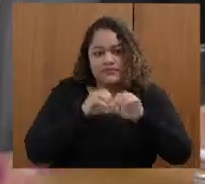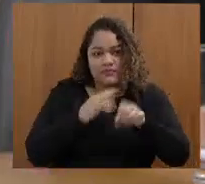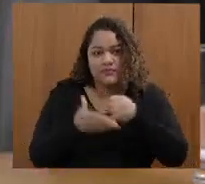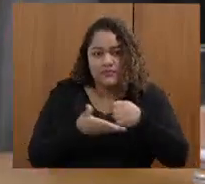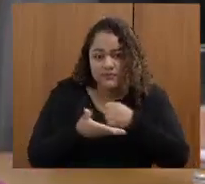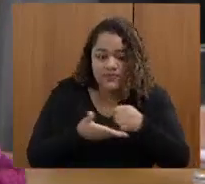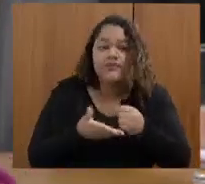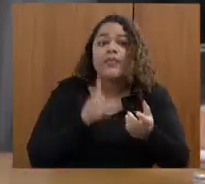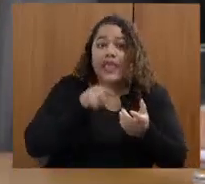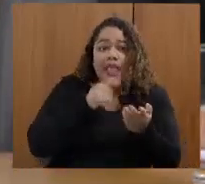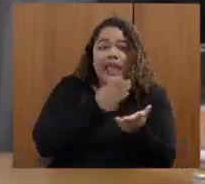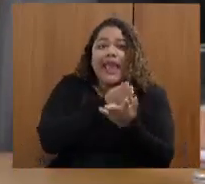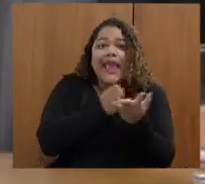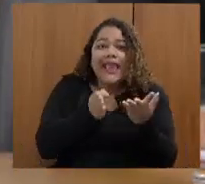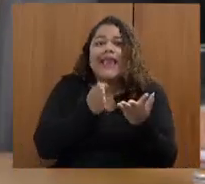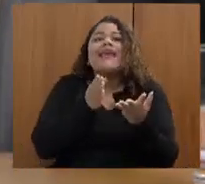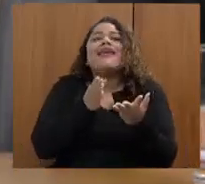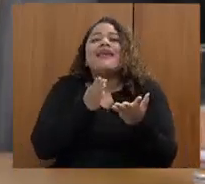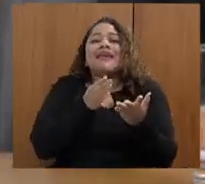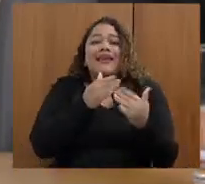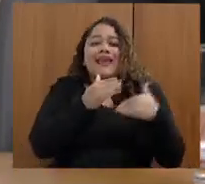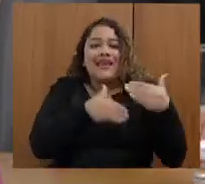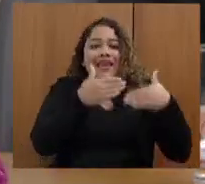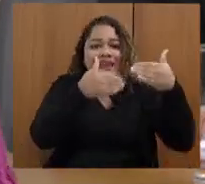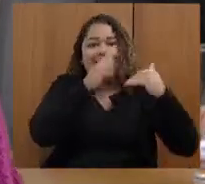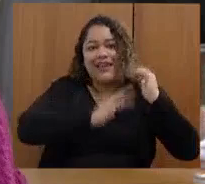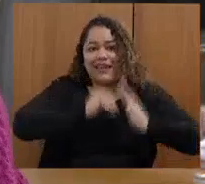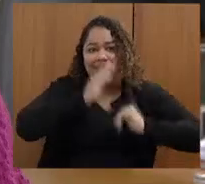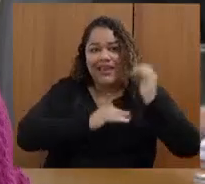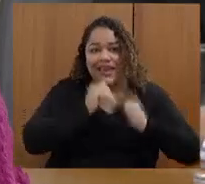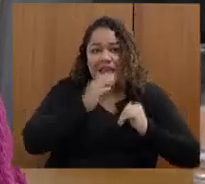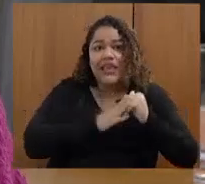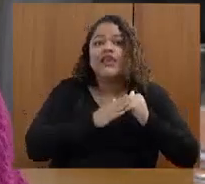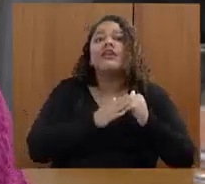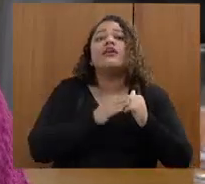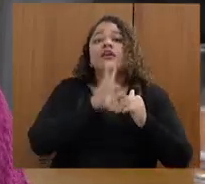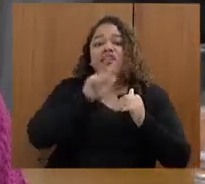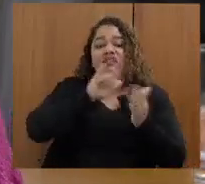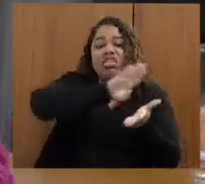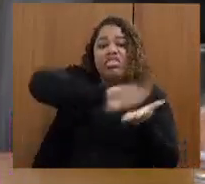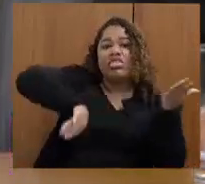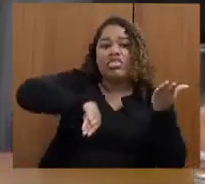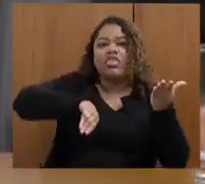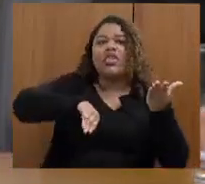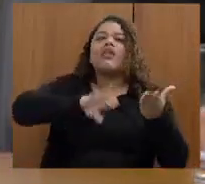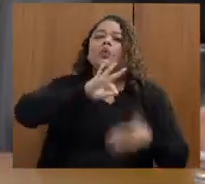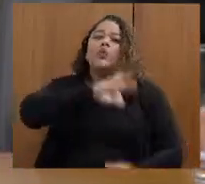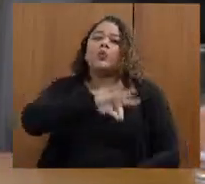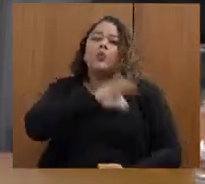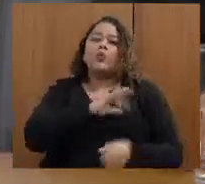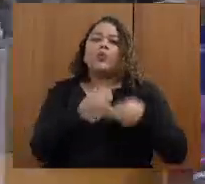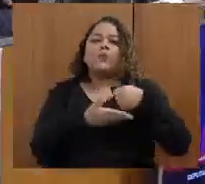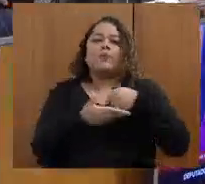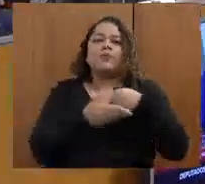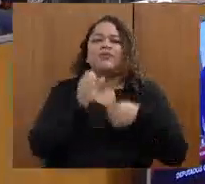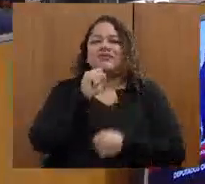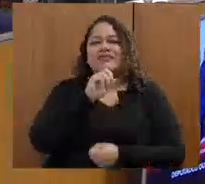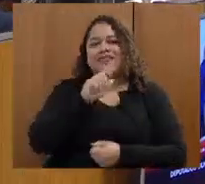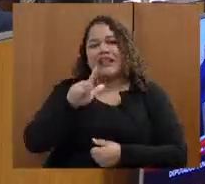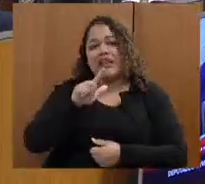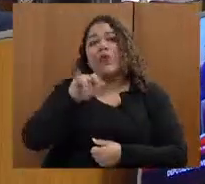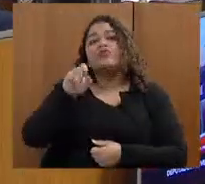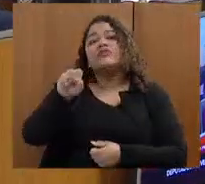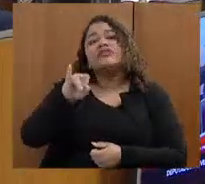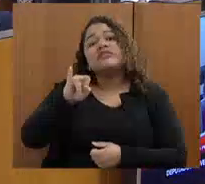excluídas da política de piso salarial se o governo Zema tiver êxito na sua na